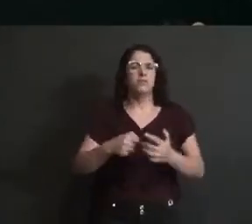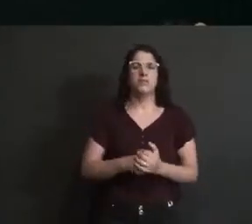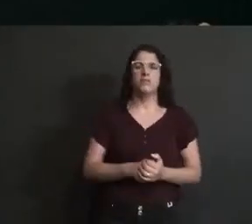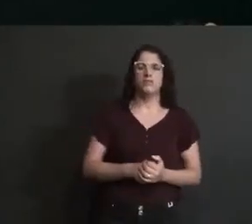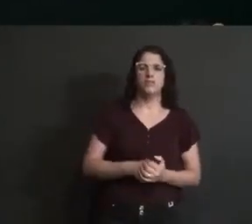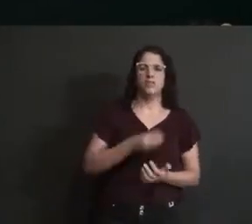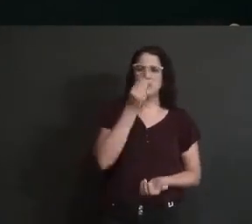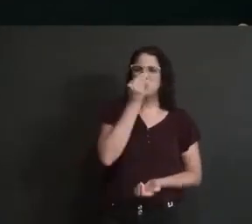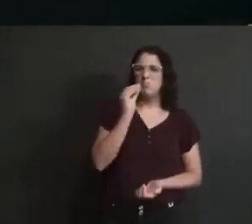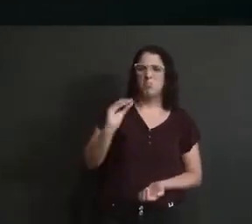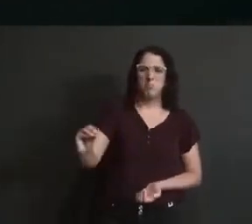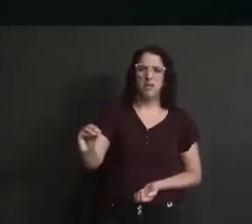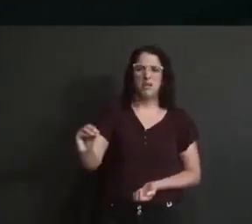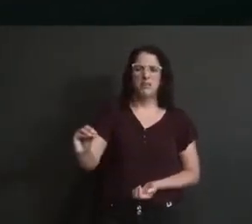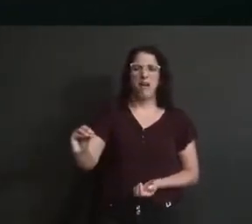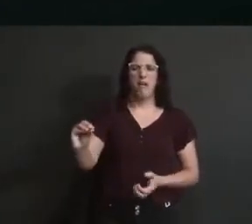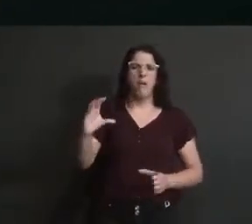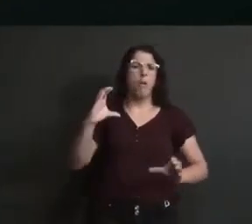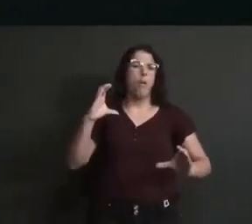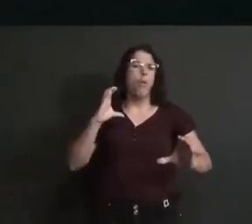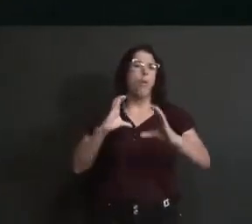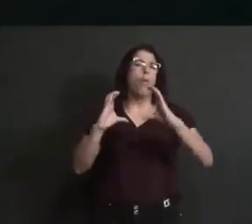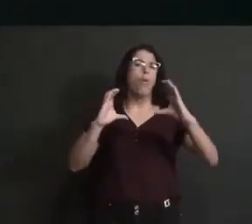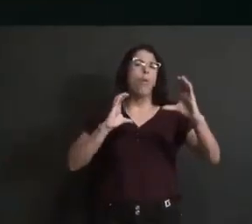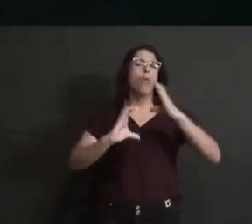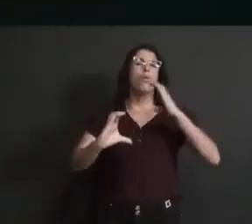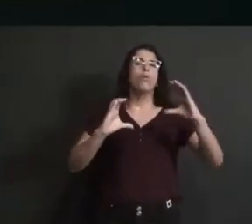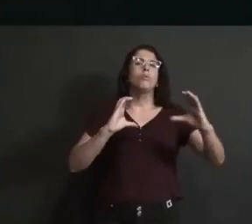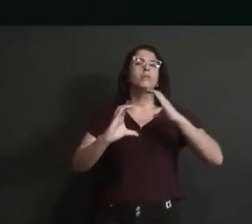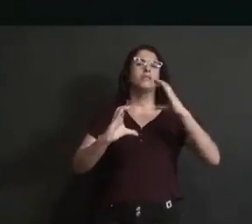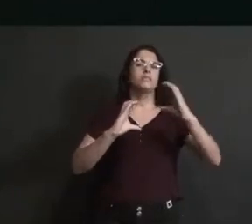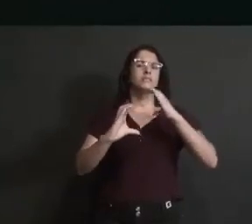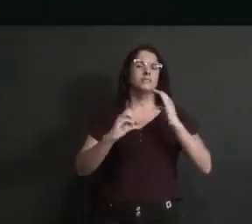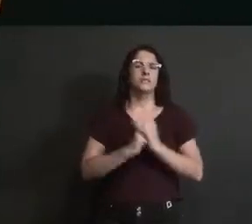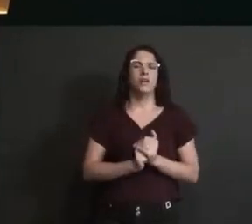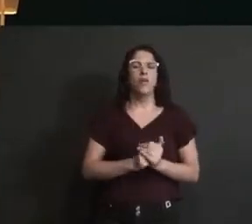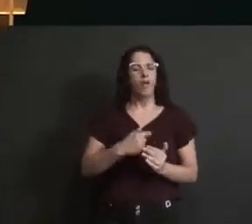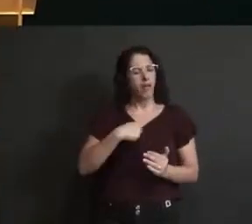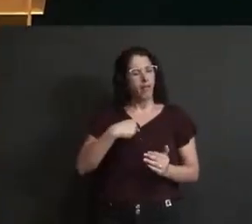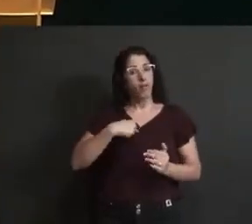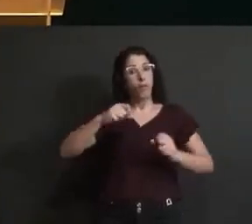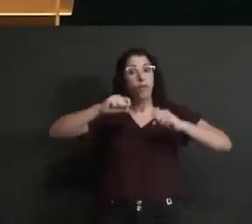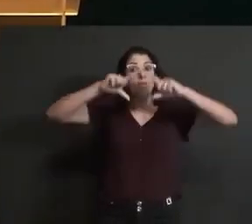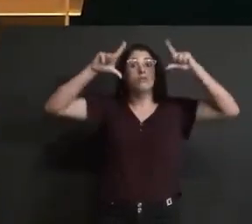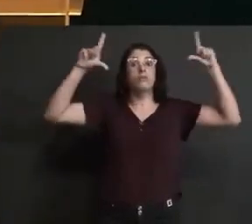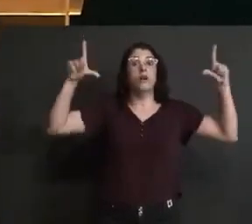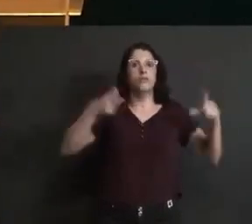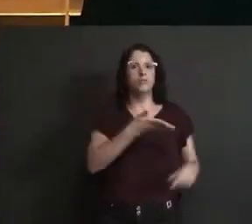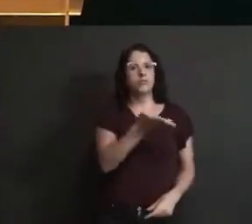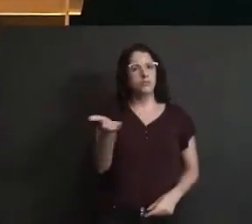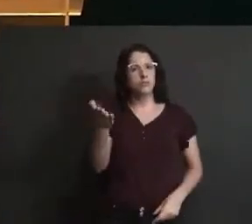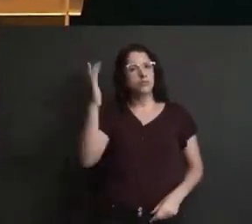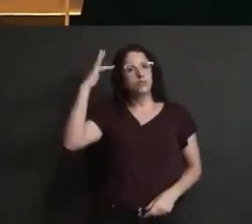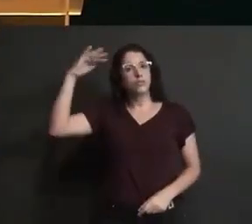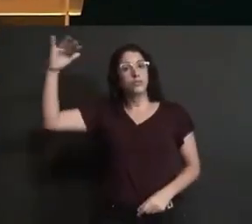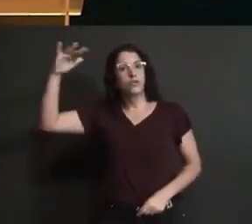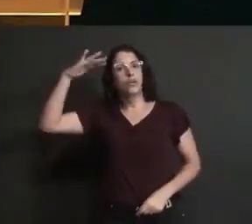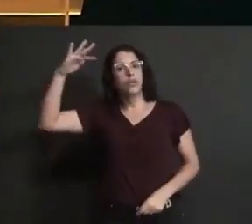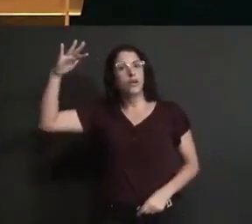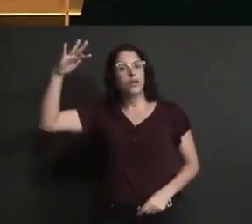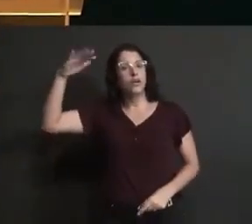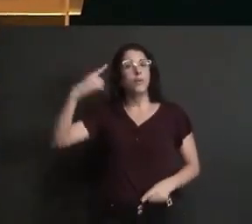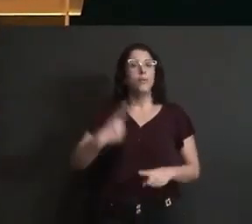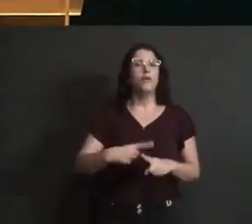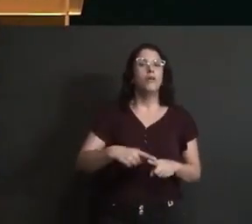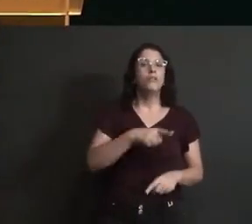comunicação. Nós precisamos, eu quero despertar vocês para um grande sonho, porque vocês são